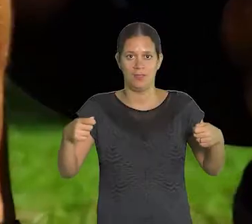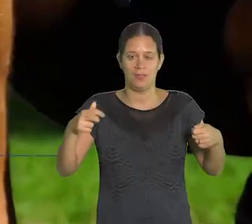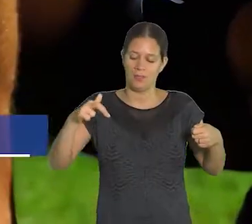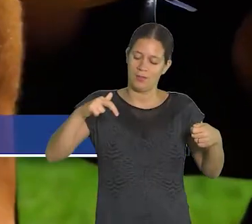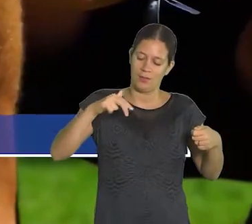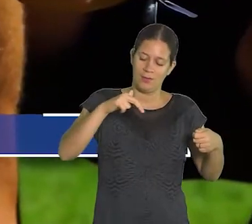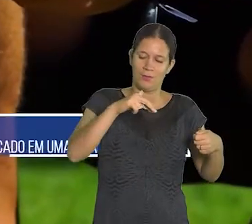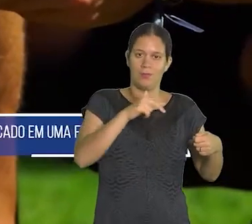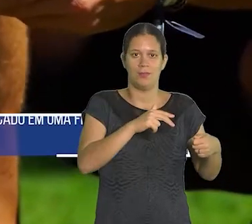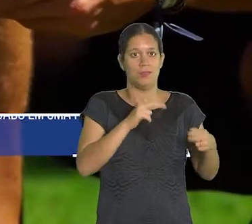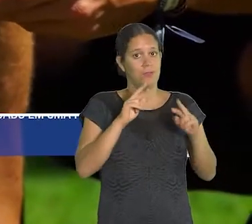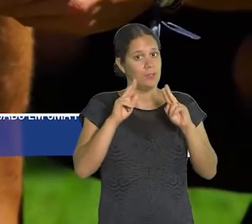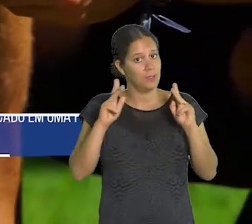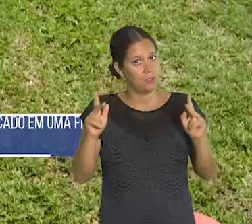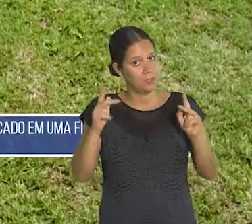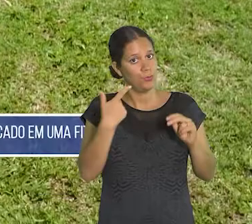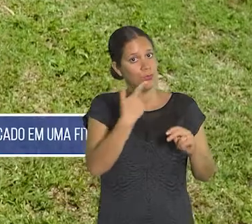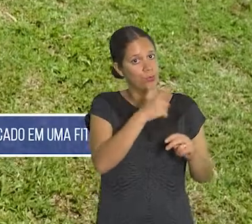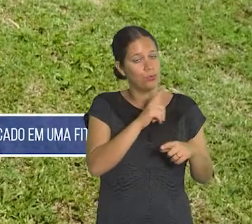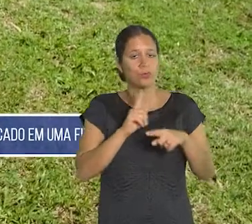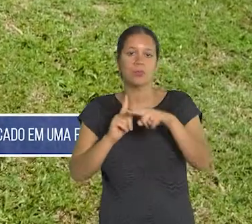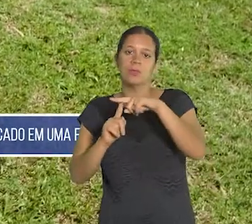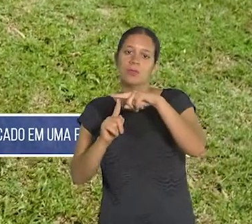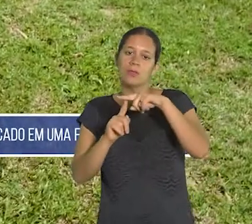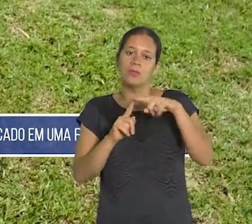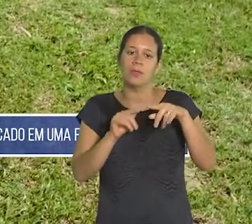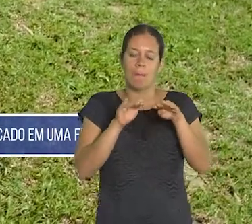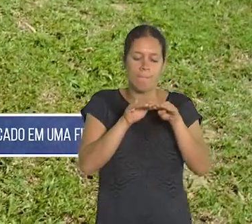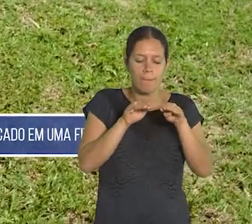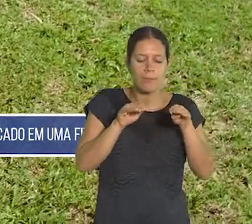slackline. Diferente do sisal e do cabo de aço,